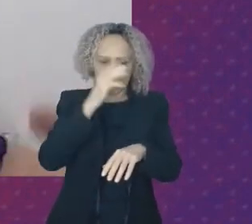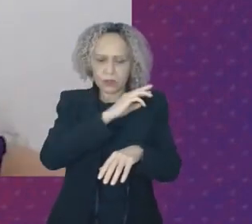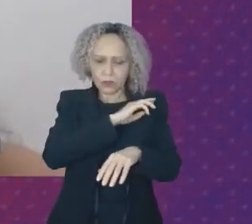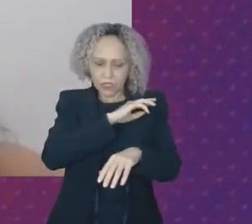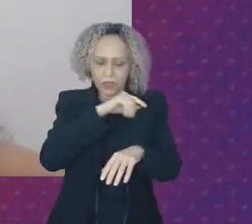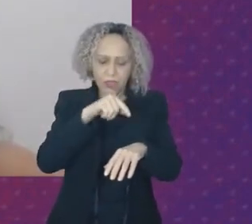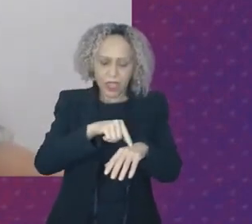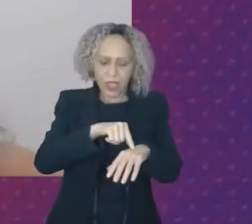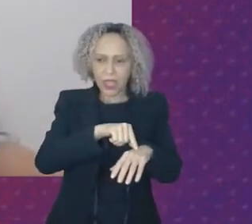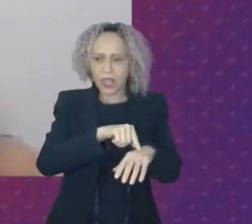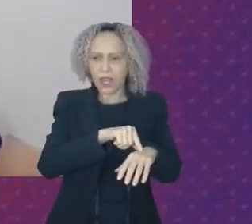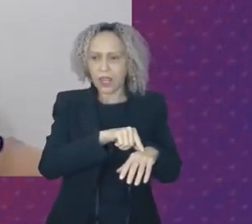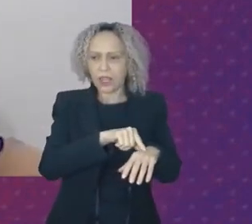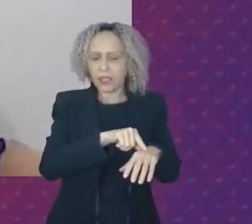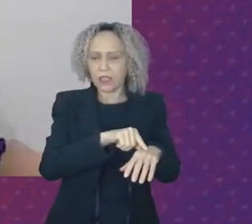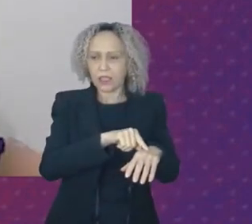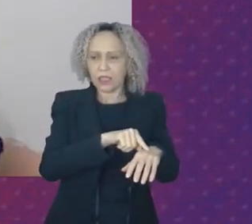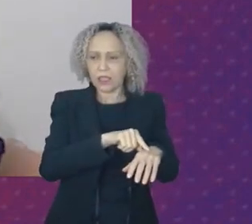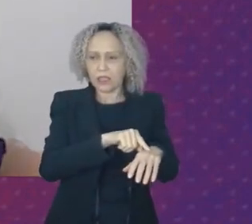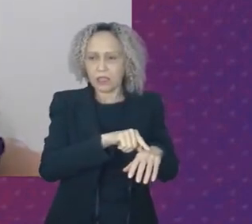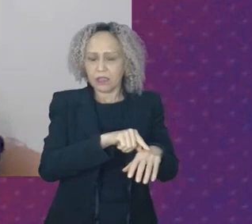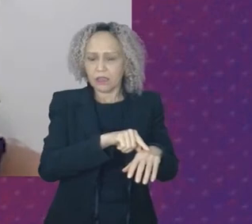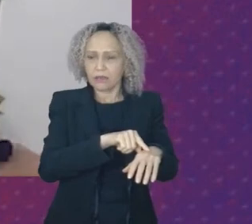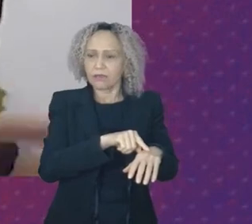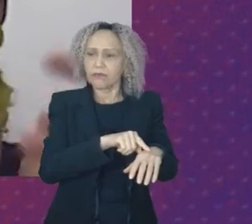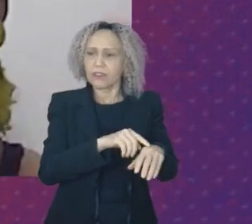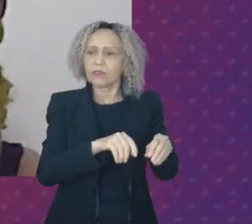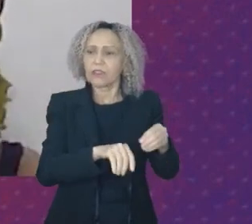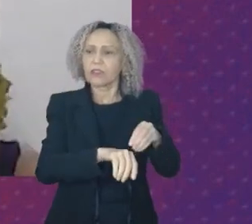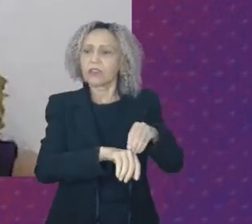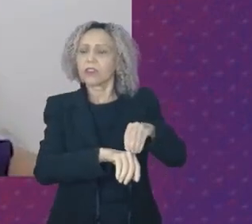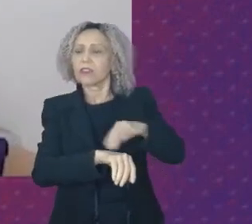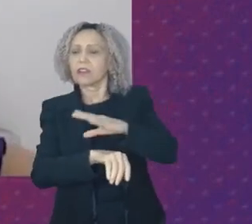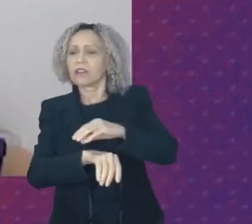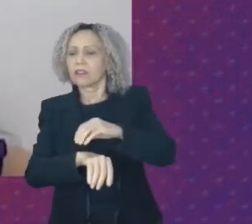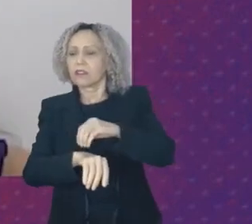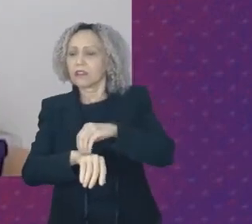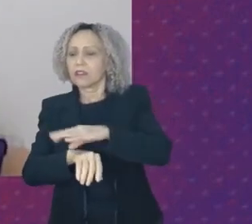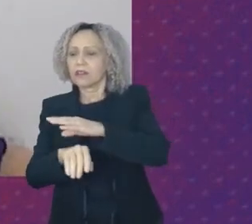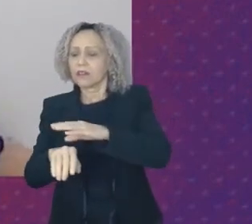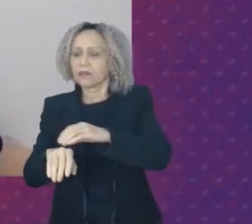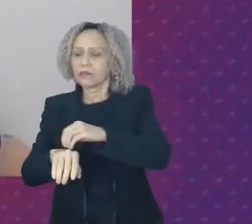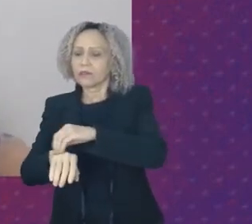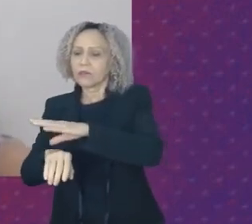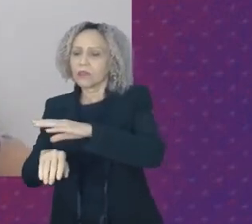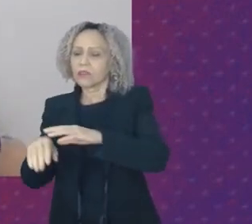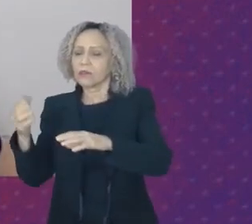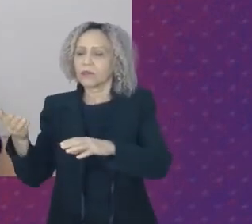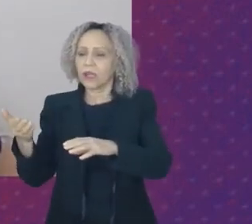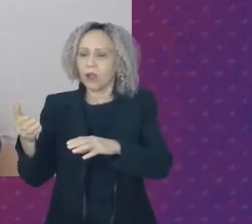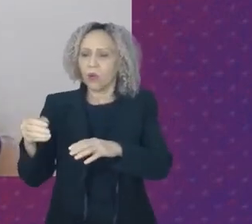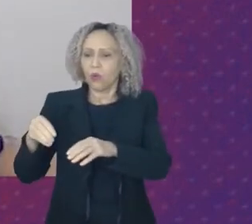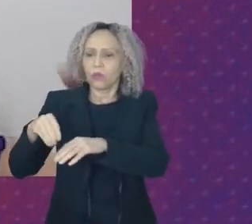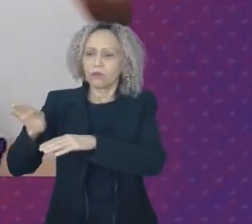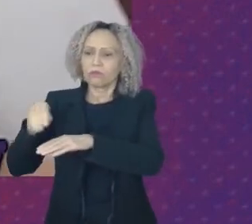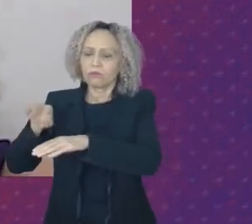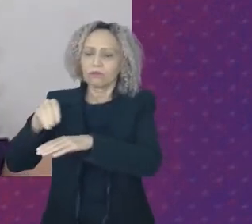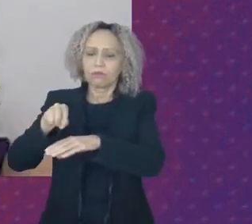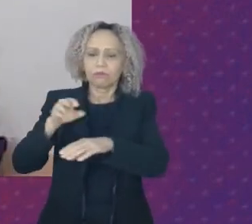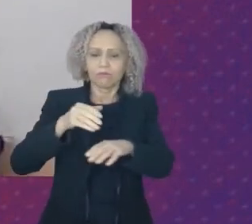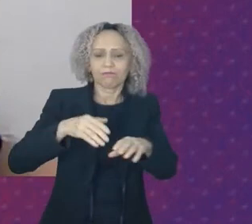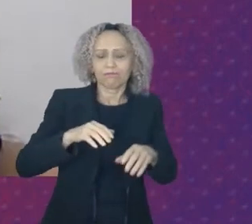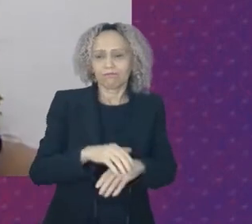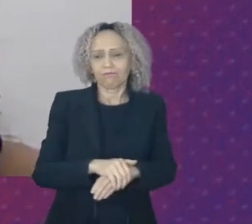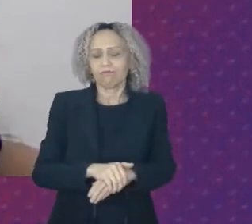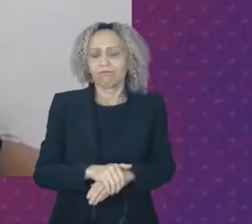ela é indispensável, ela precisa estar pensada para que, a partir do início do processo eleitoral,